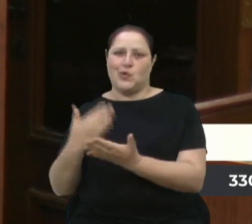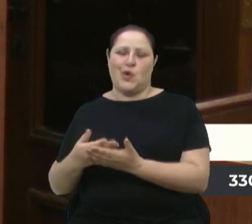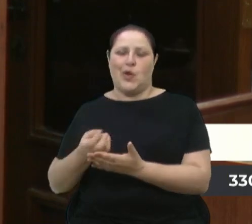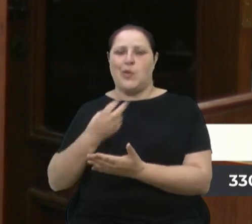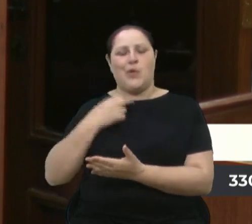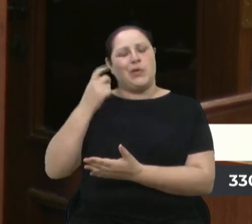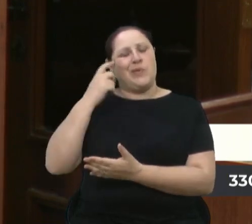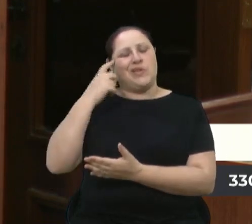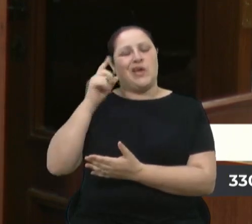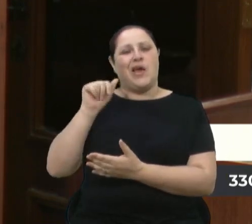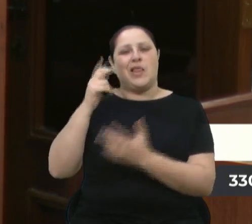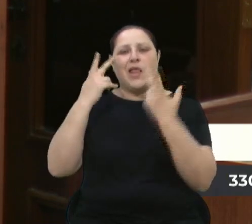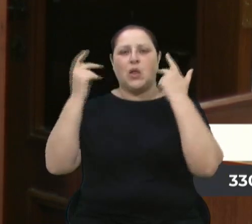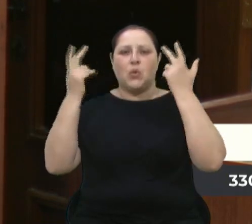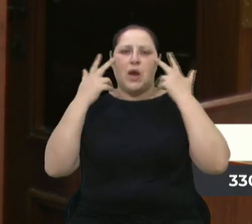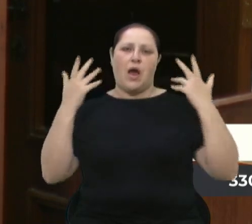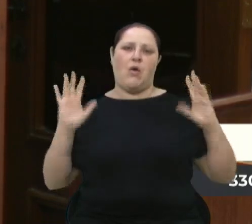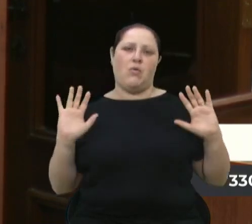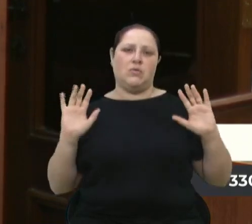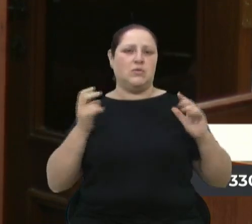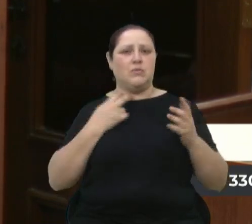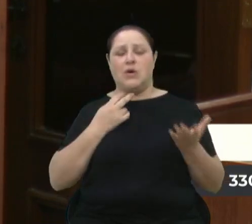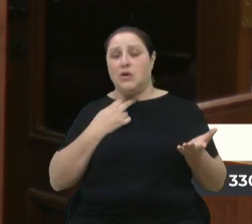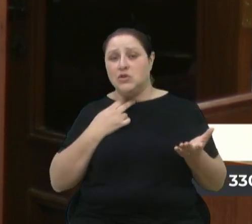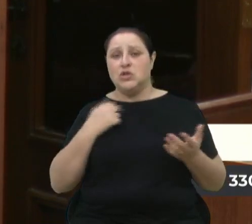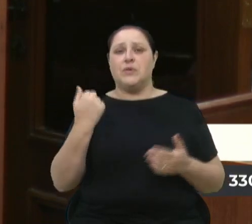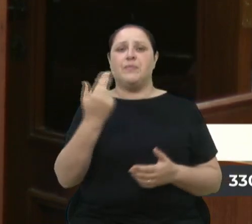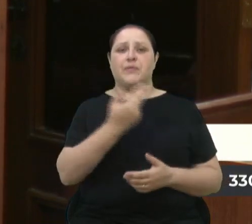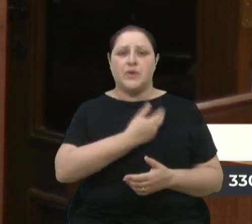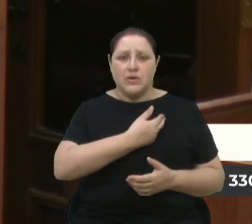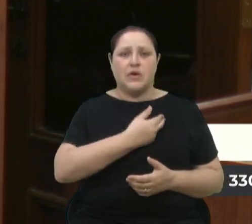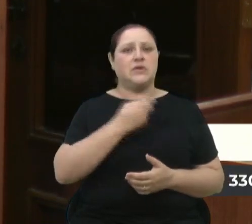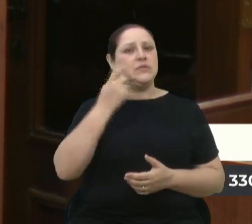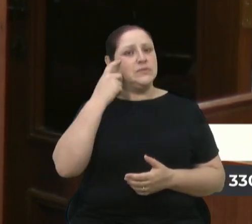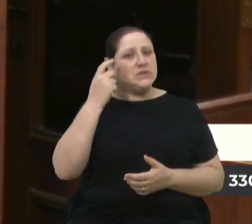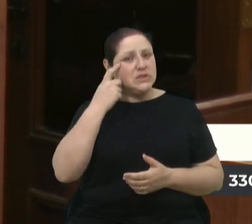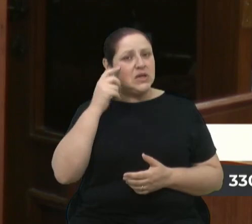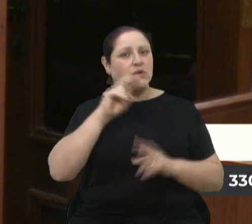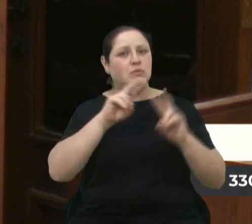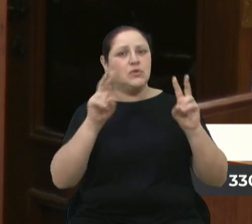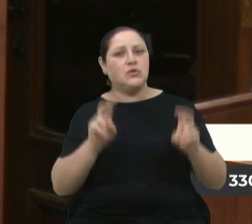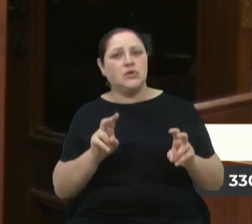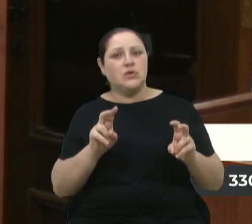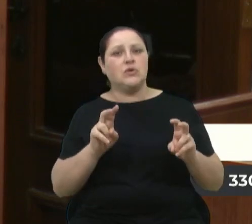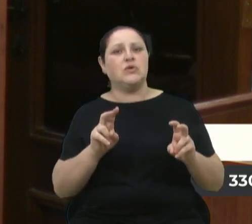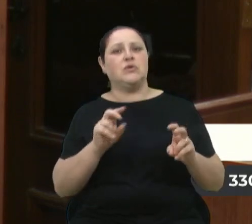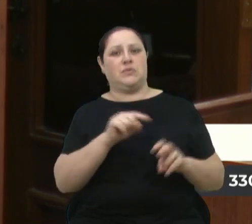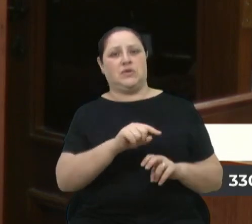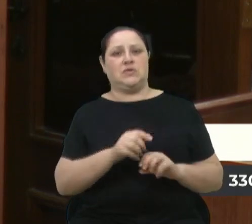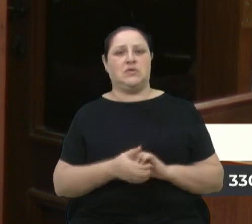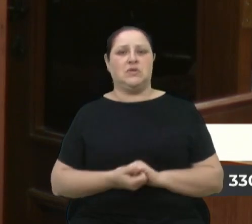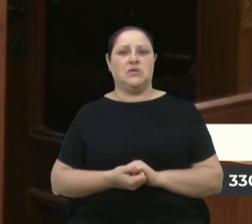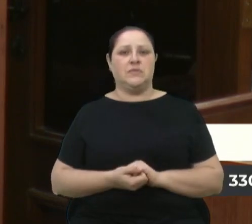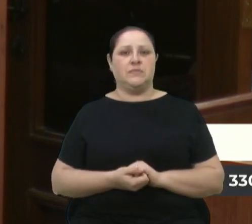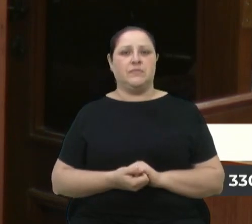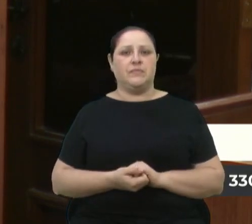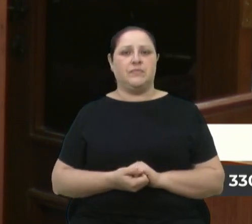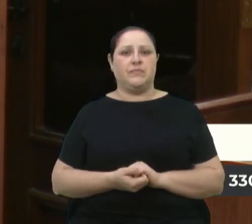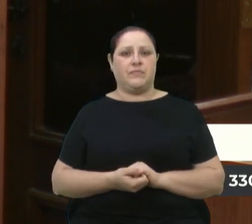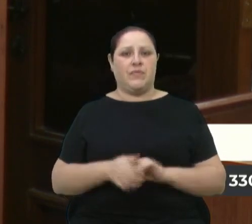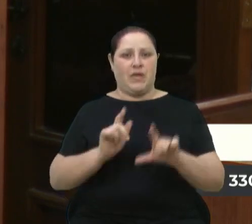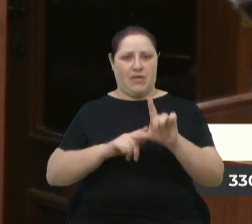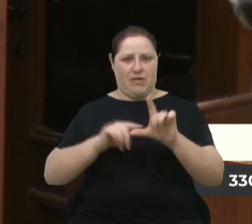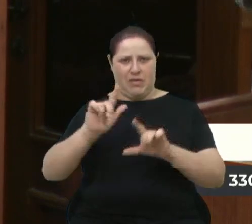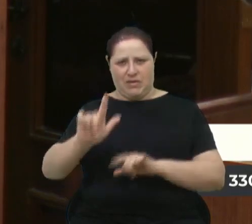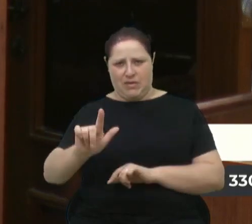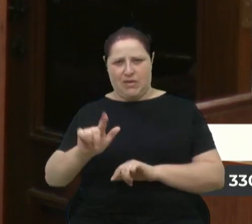Deixa eu só concluir o raciocínio, vereadora. Então, para nós pensarmos sobre isso. Lá na letra